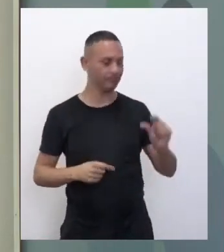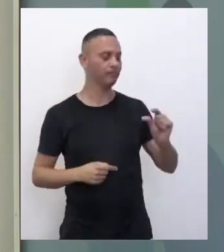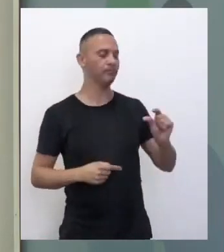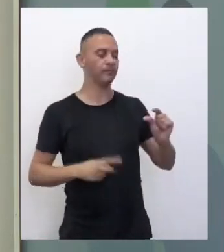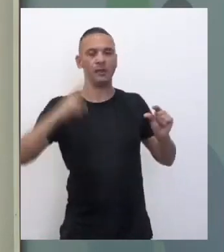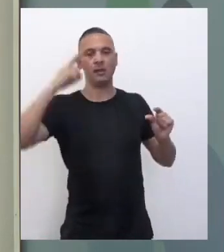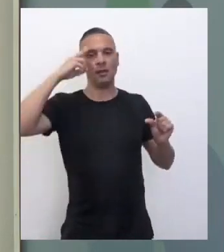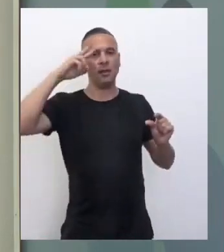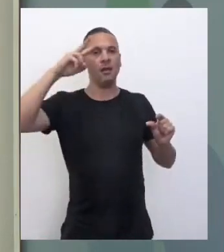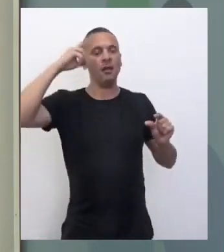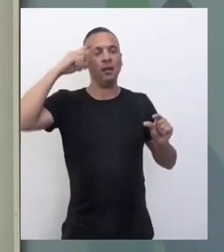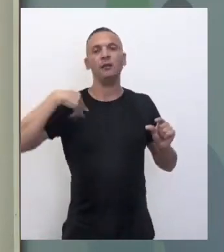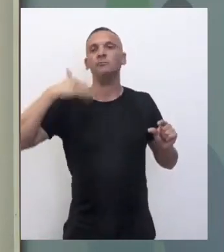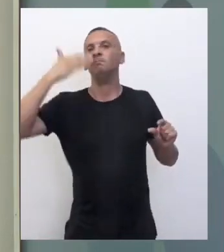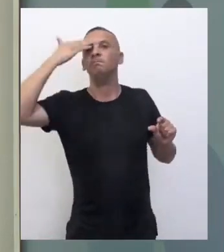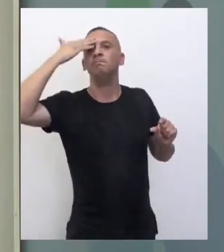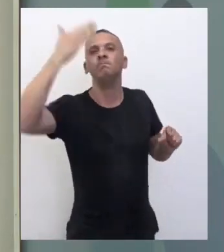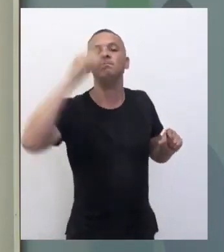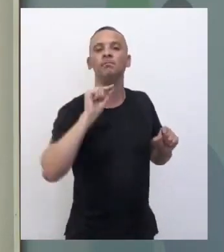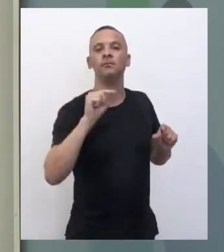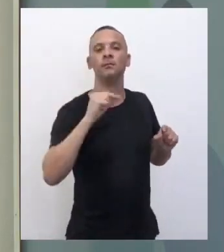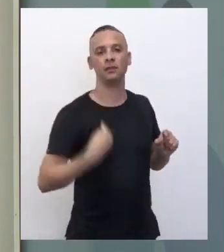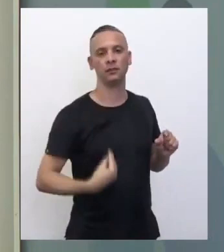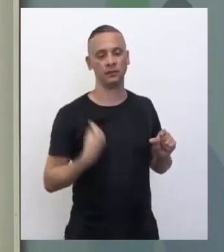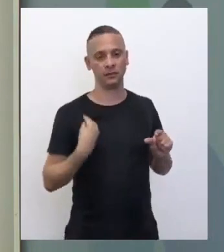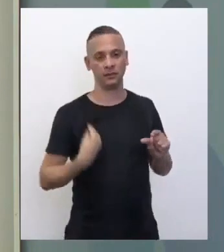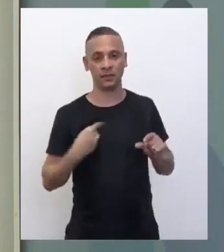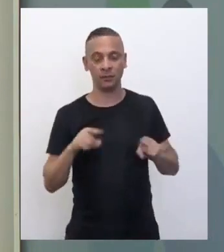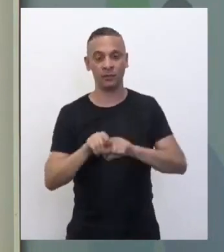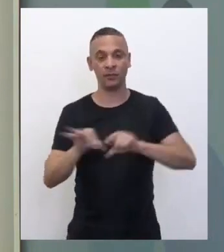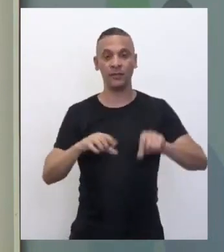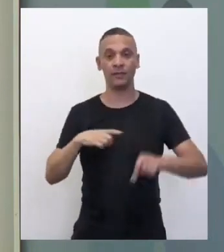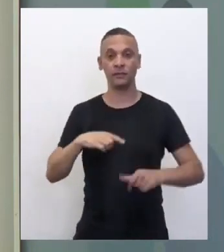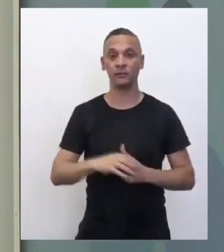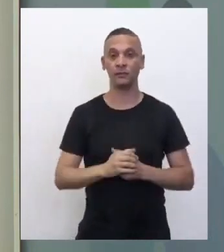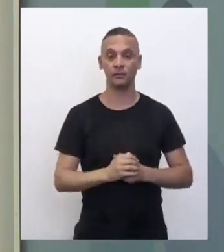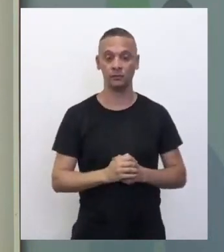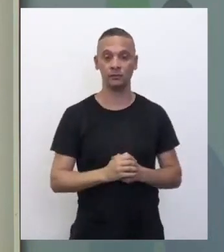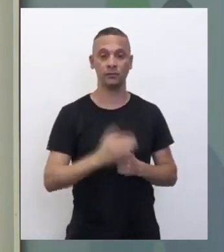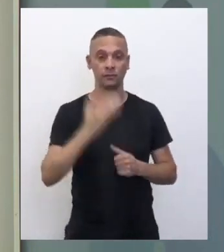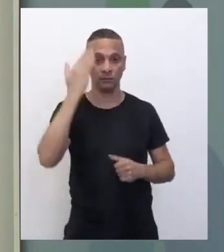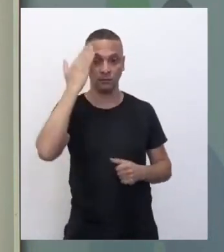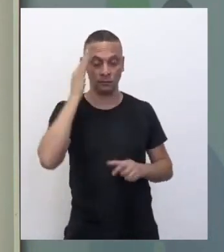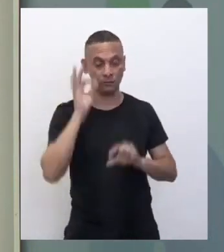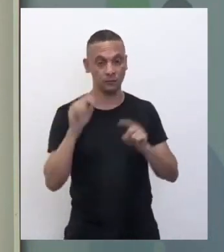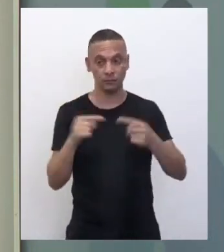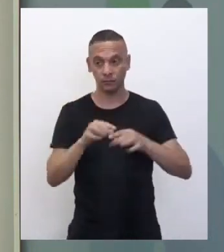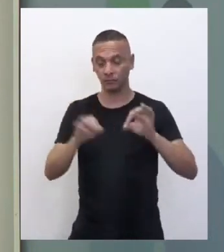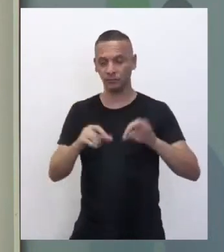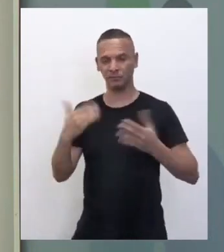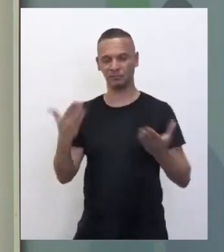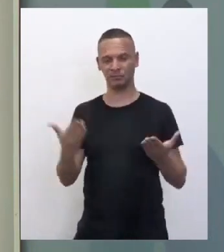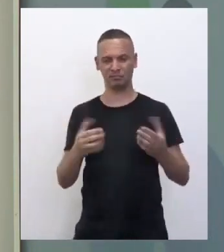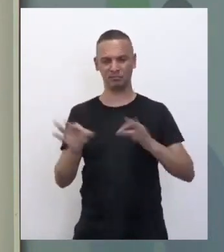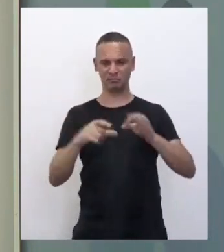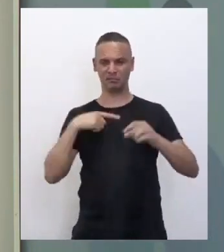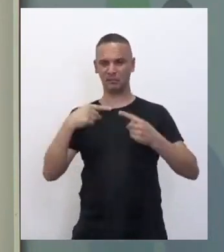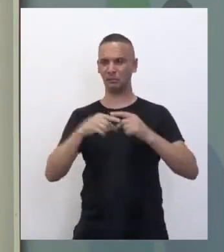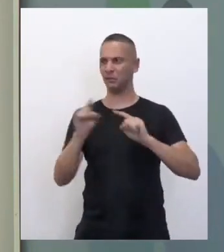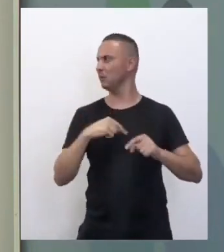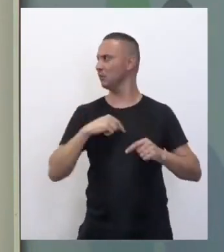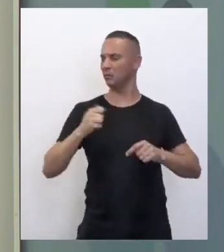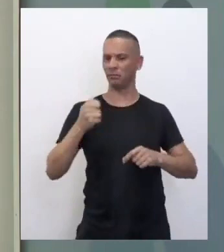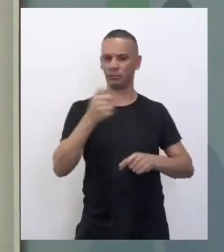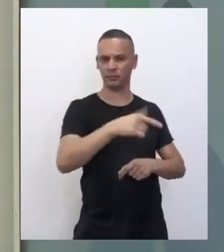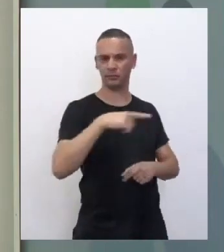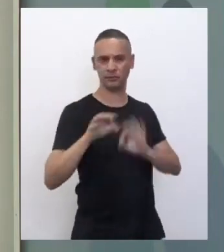pelo que eu sou grato na vida. Se eu largasse essa pedra aqui, alguém ia olhar e falar, mano, trouxeram um negócio que nada a ver e ia jogar no lixo,